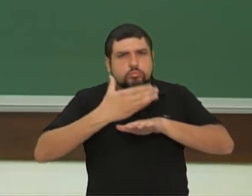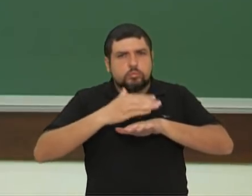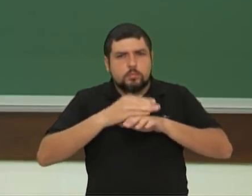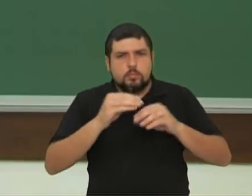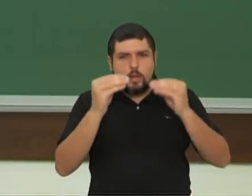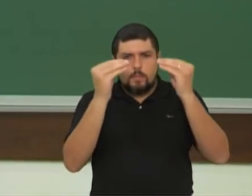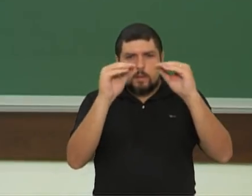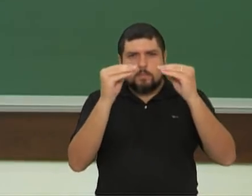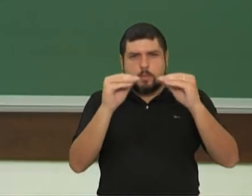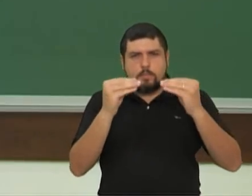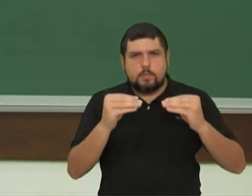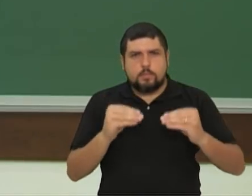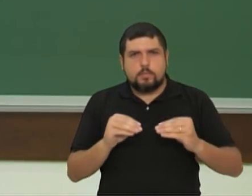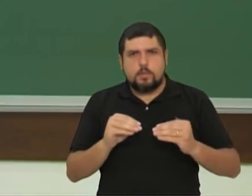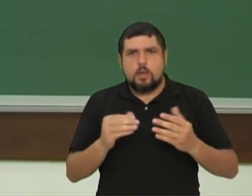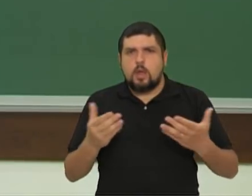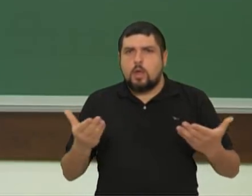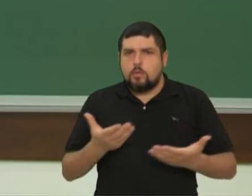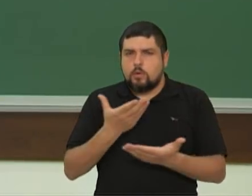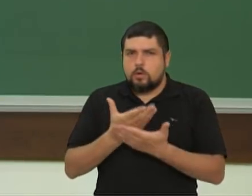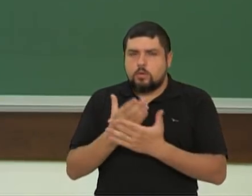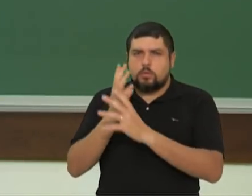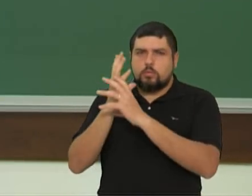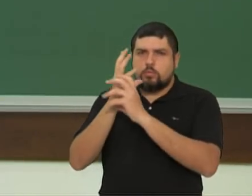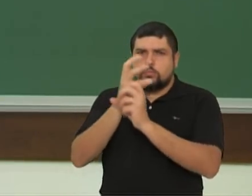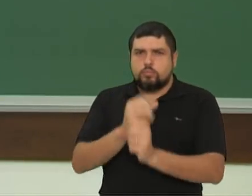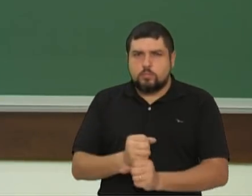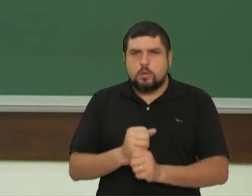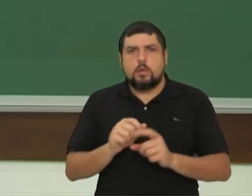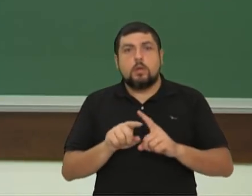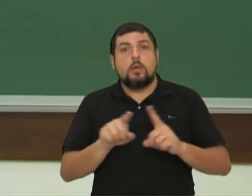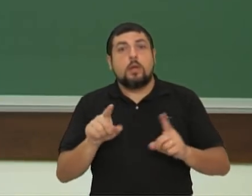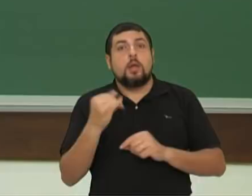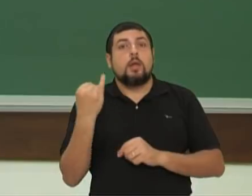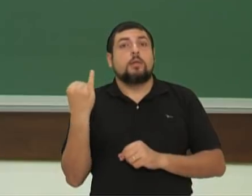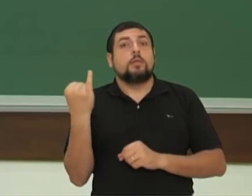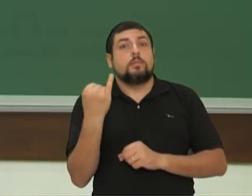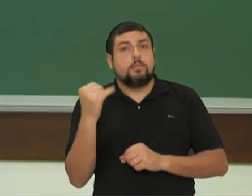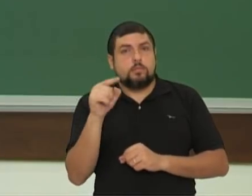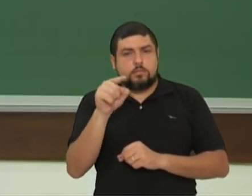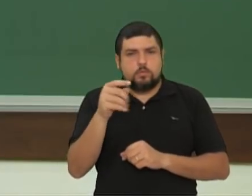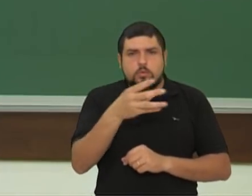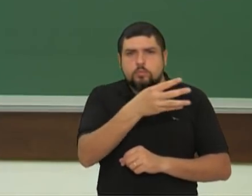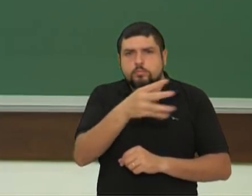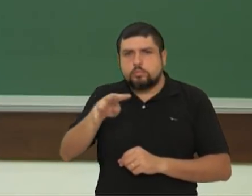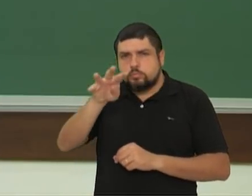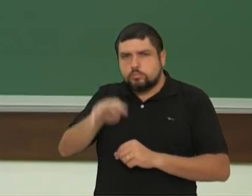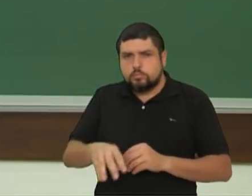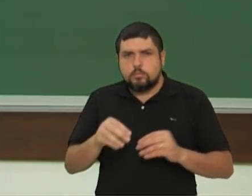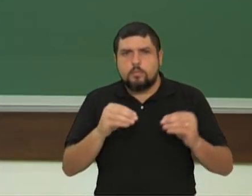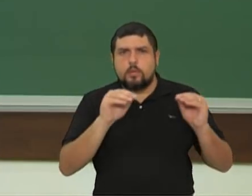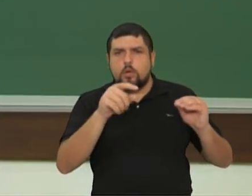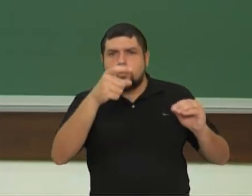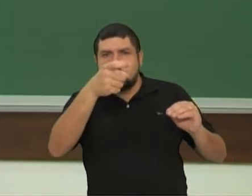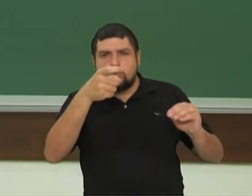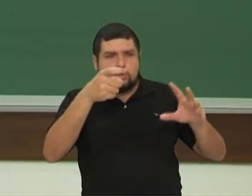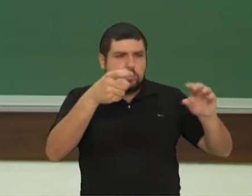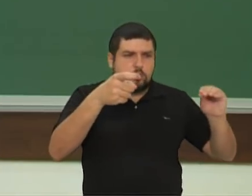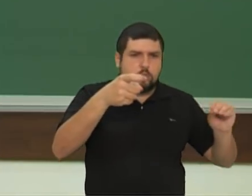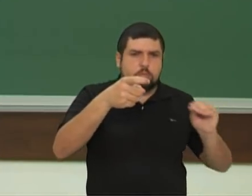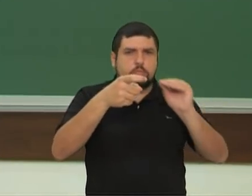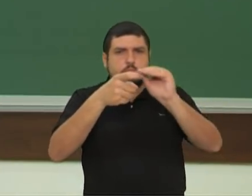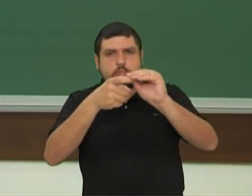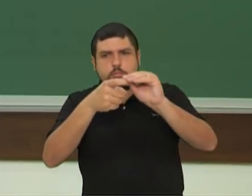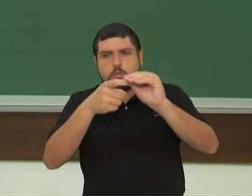Lembrando que é uma aula de retomada. Mesmo assim, é importante você montar a tabela, definir os valores de x, calcular os valores de